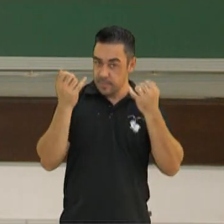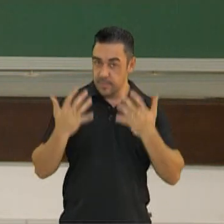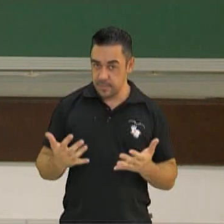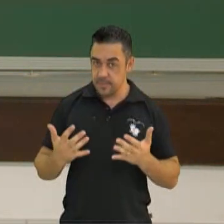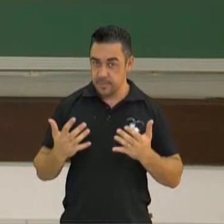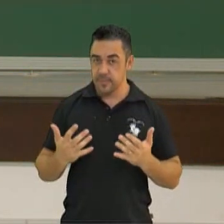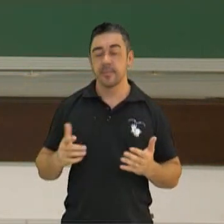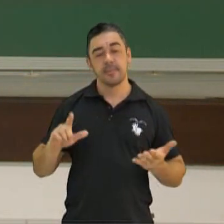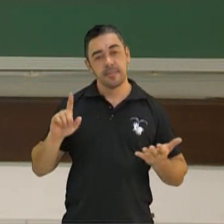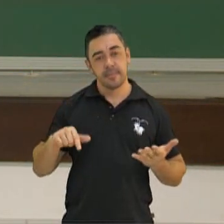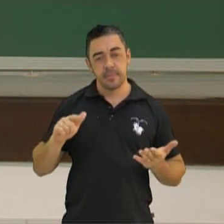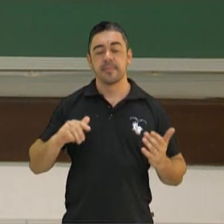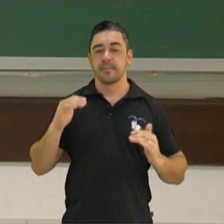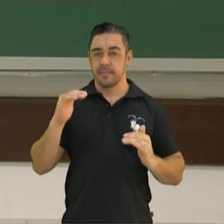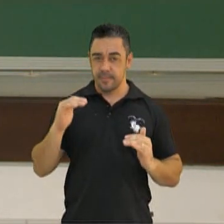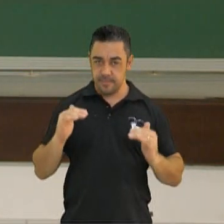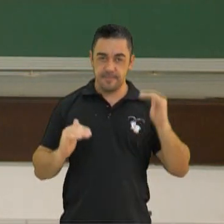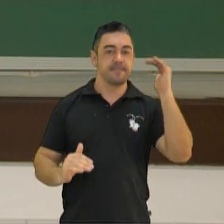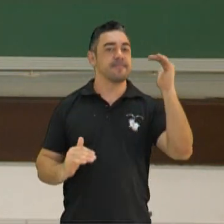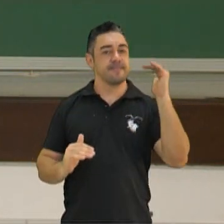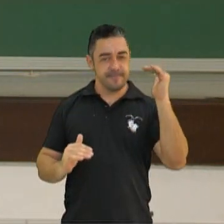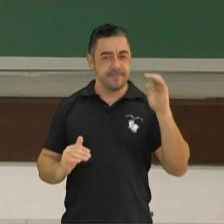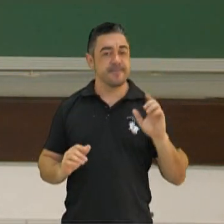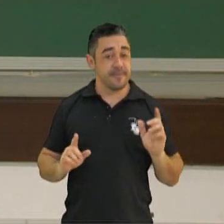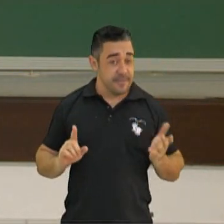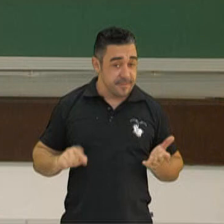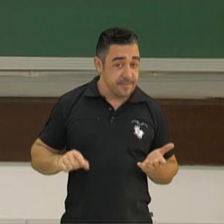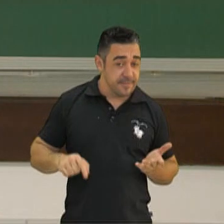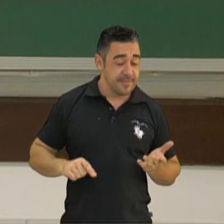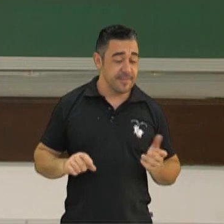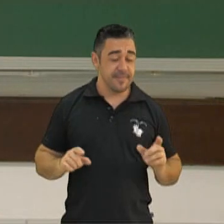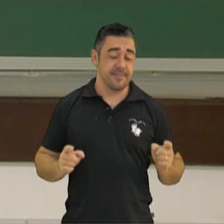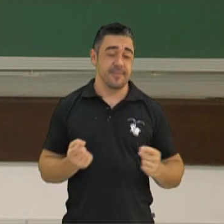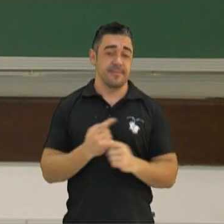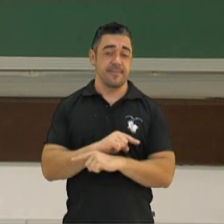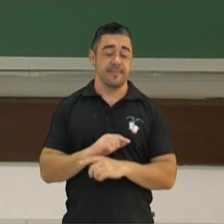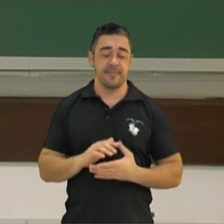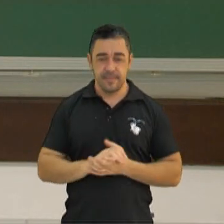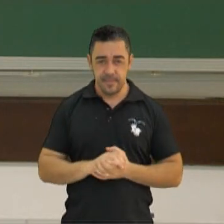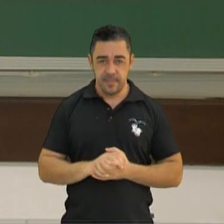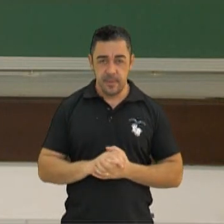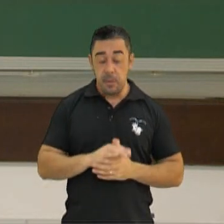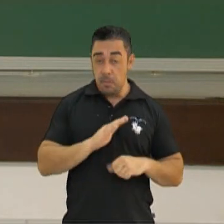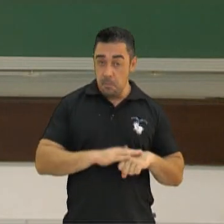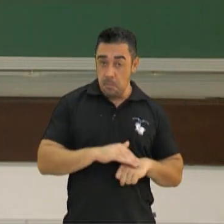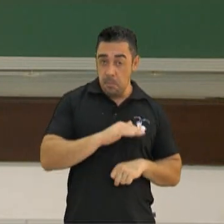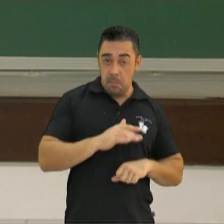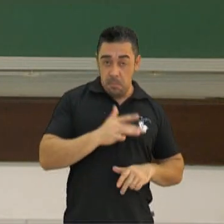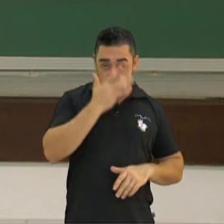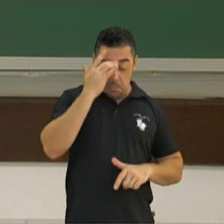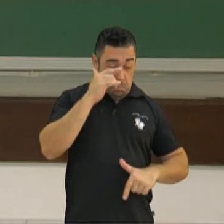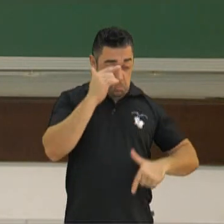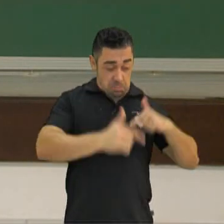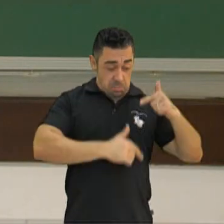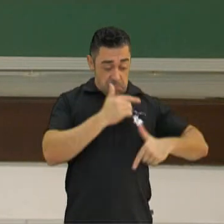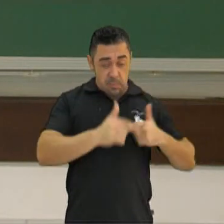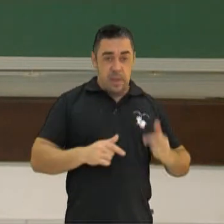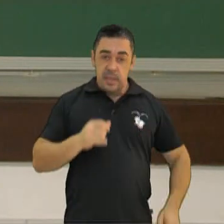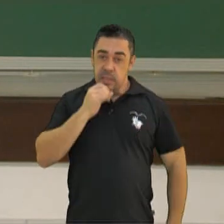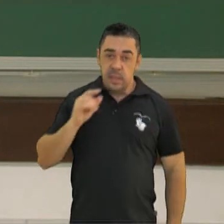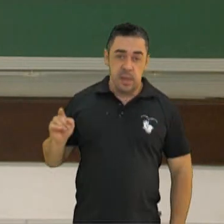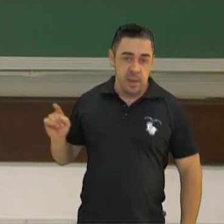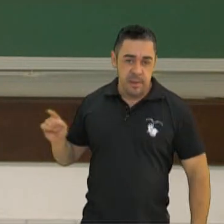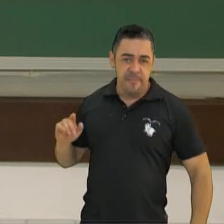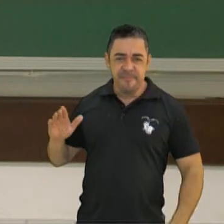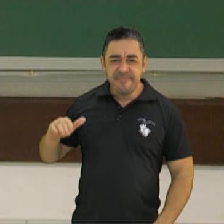disse? Lembrou, né? Então, são grandezas inversamente. Ou seja, quanto mais gente trabalhando, no caso aqui, quanto